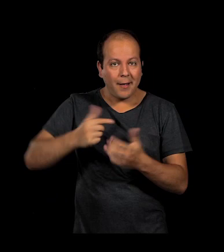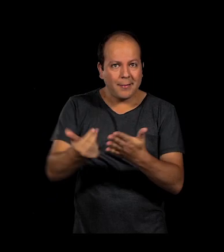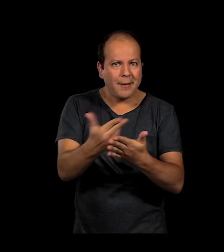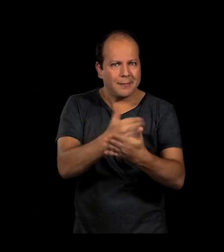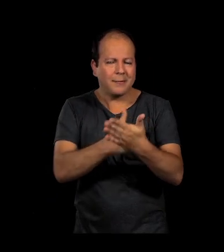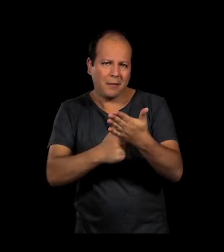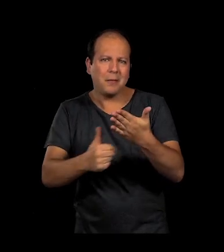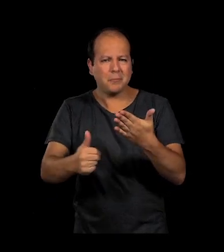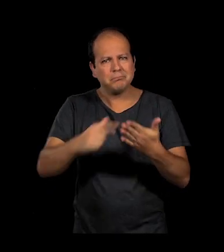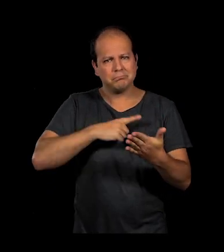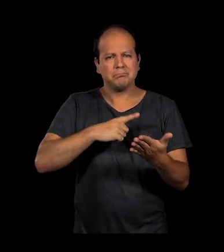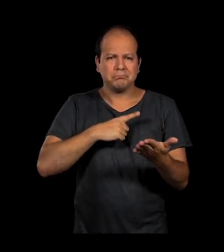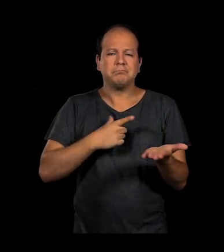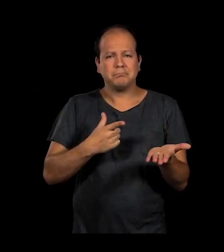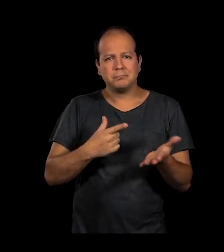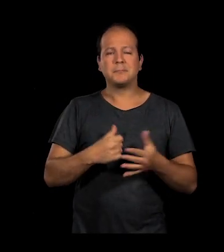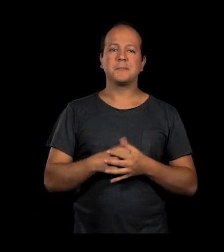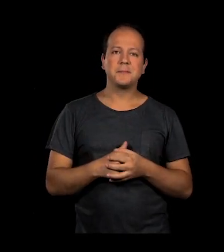6